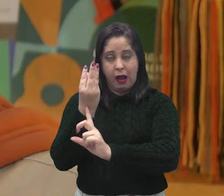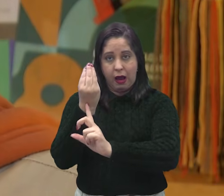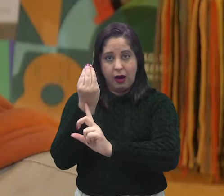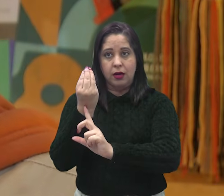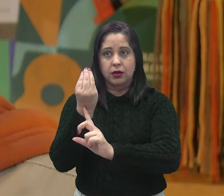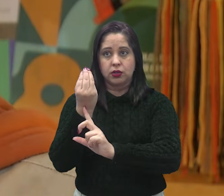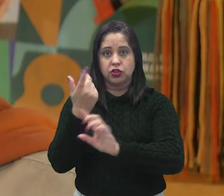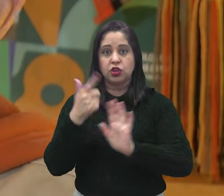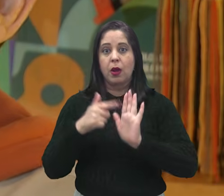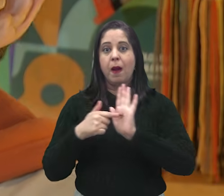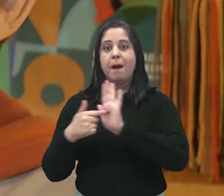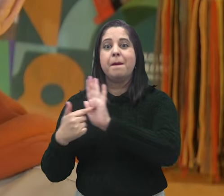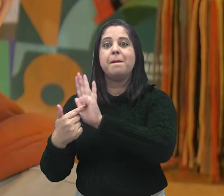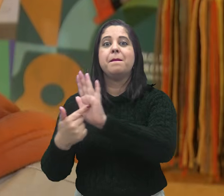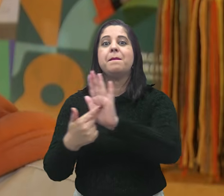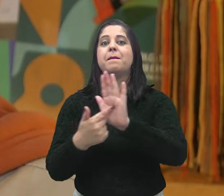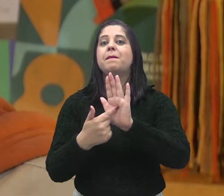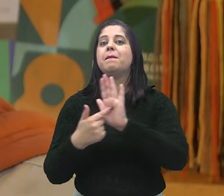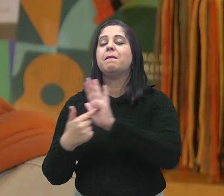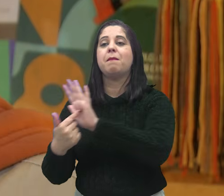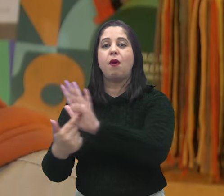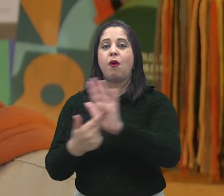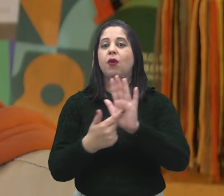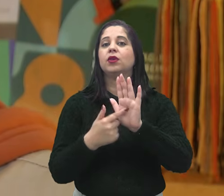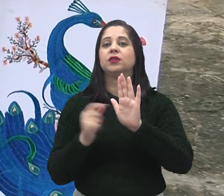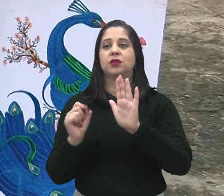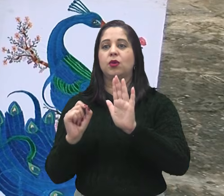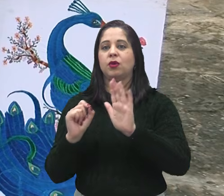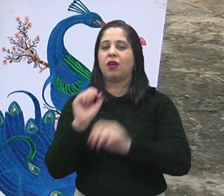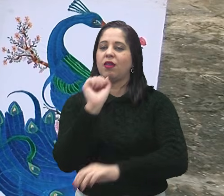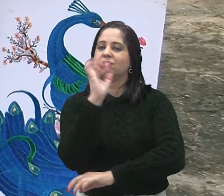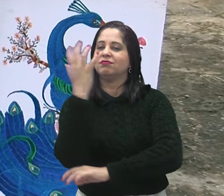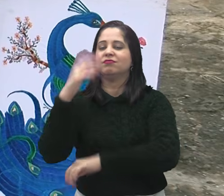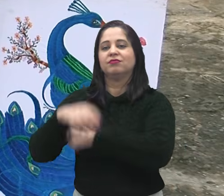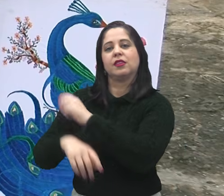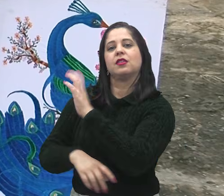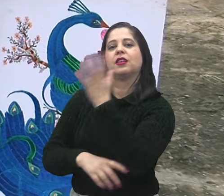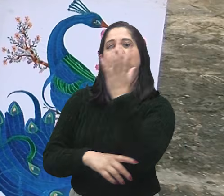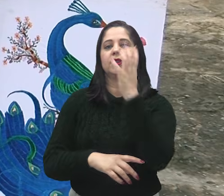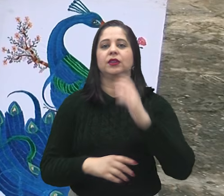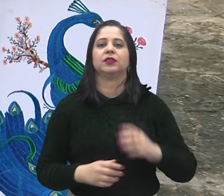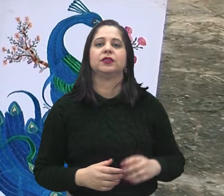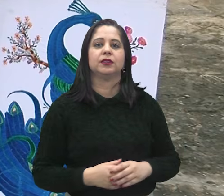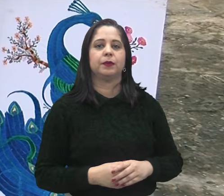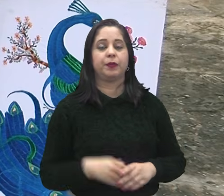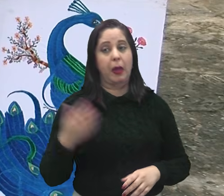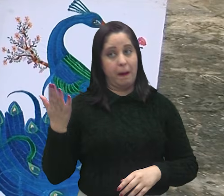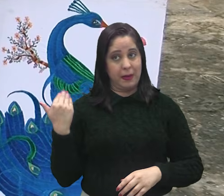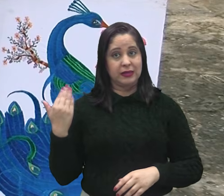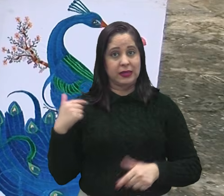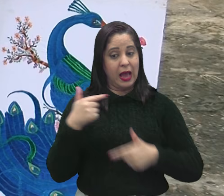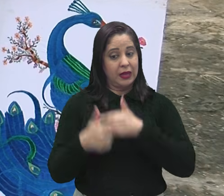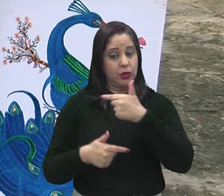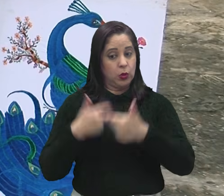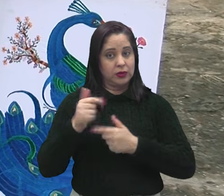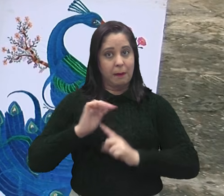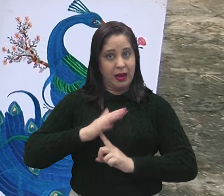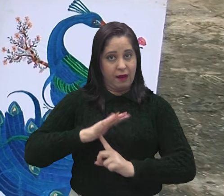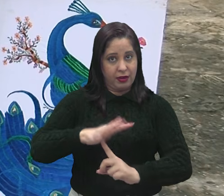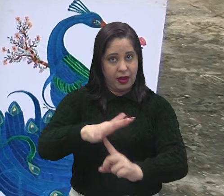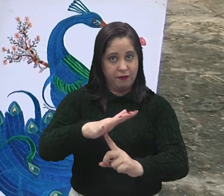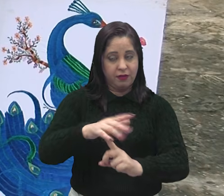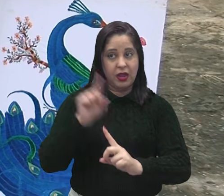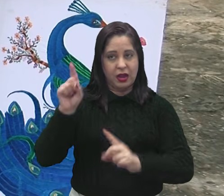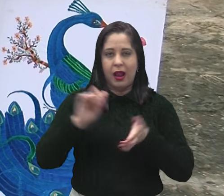sagrado nos bens que a gente chama de bens naturais, na natureza, né? Eu fazia feira na Praça Afonso Pena, vendia telha